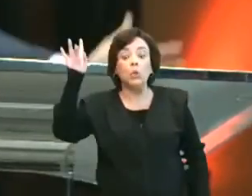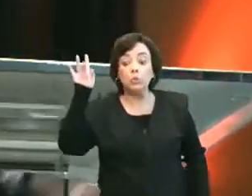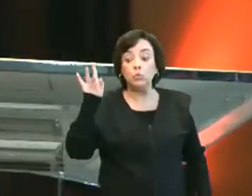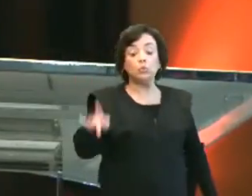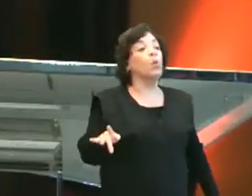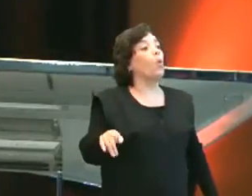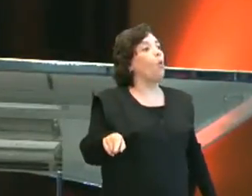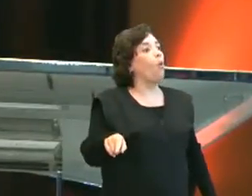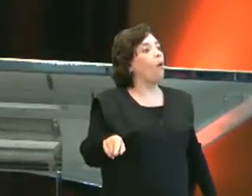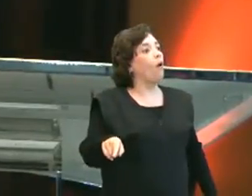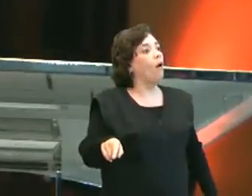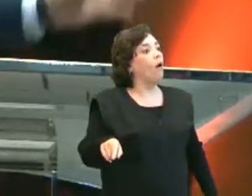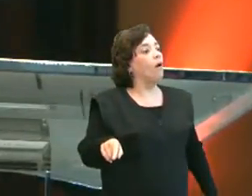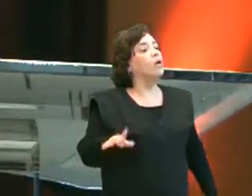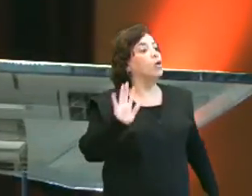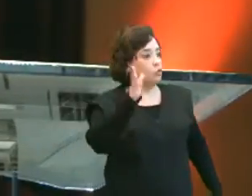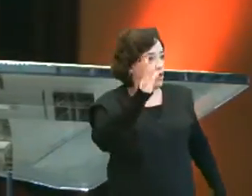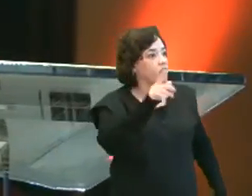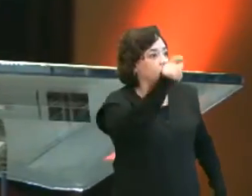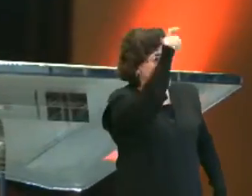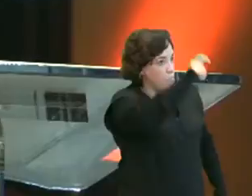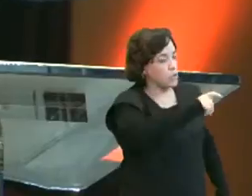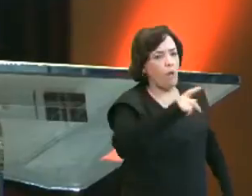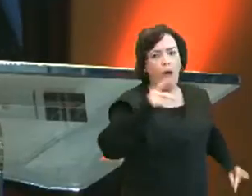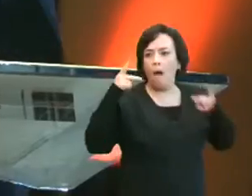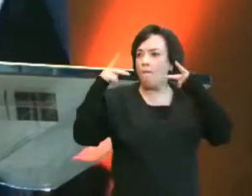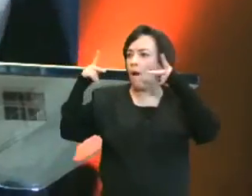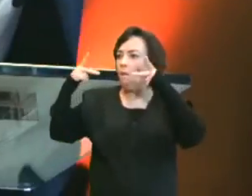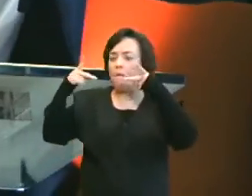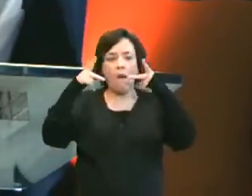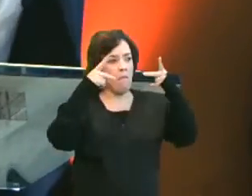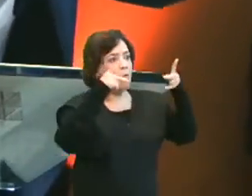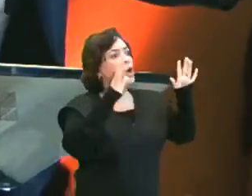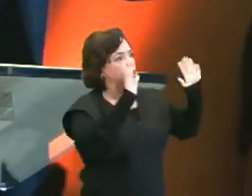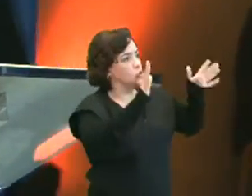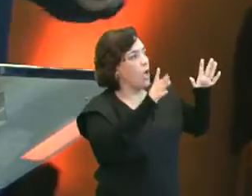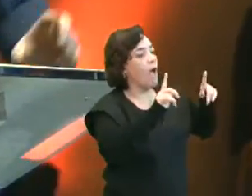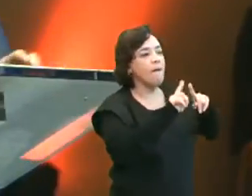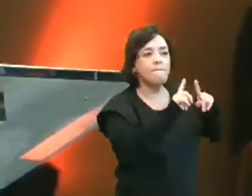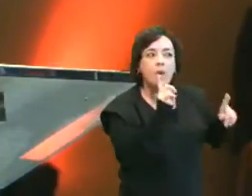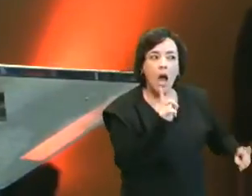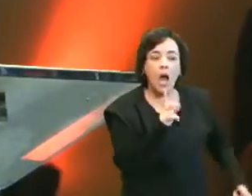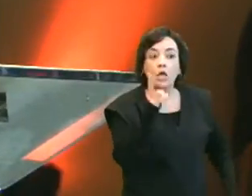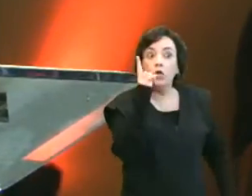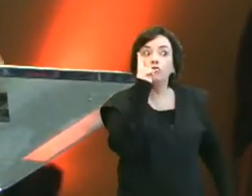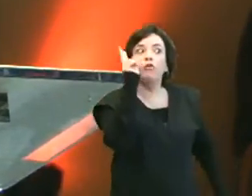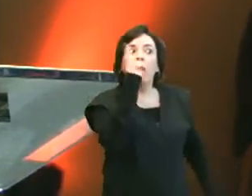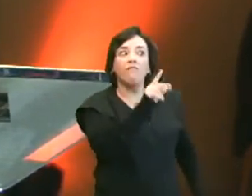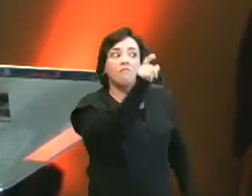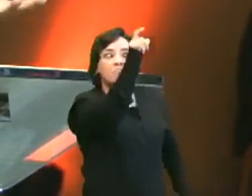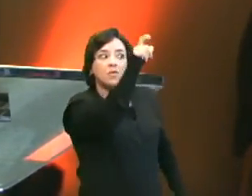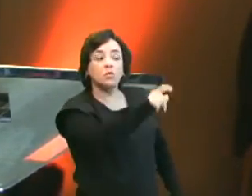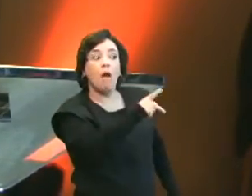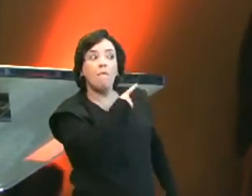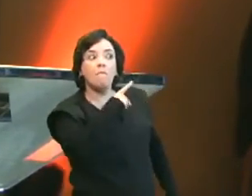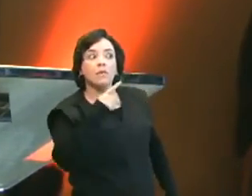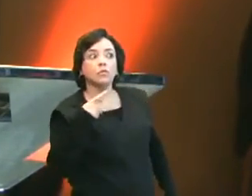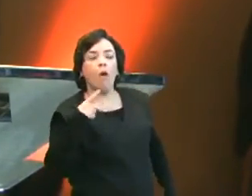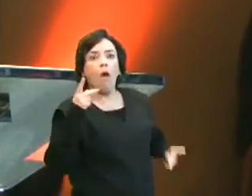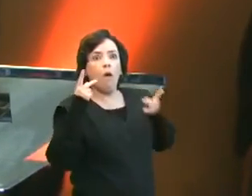bons pregadores, mas eu já vi pregadores que receberam um toque da presença de Deus. É